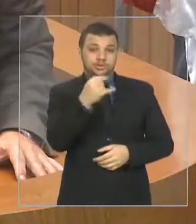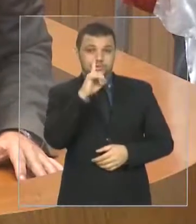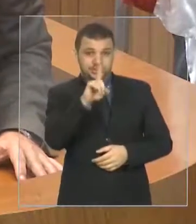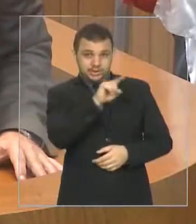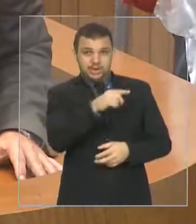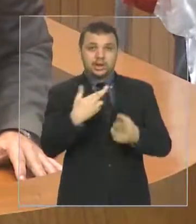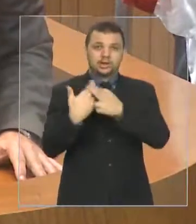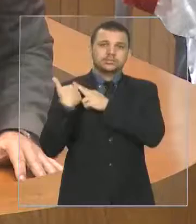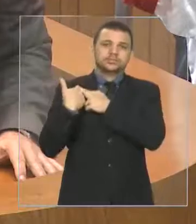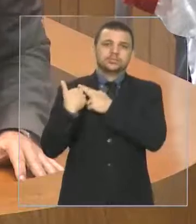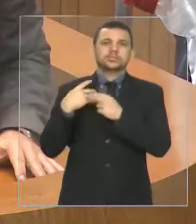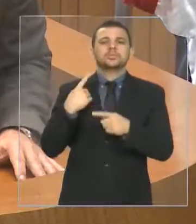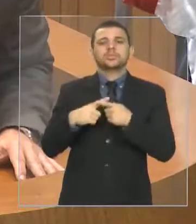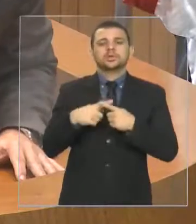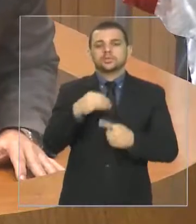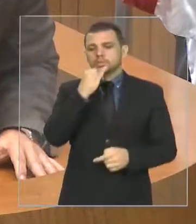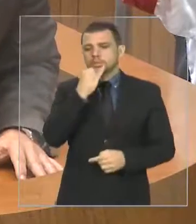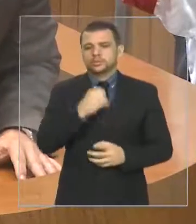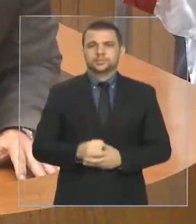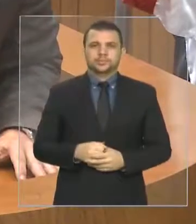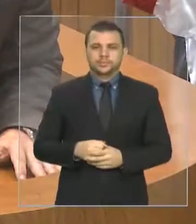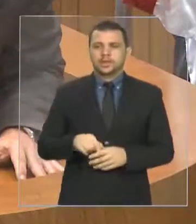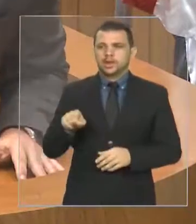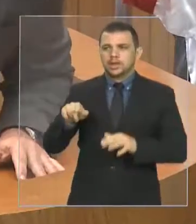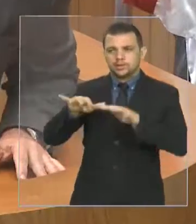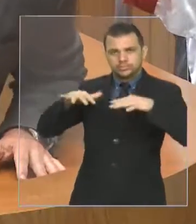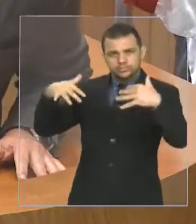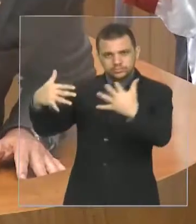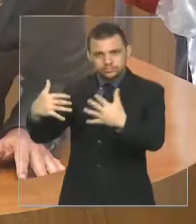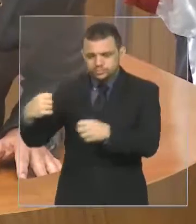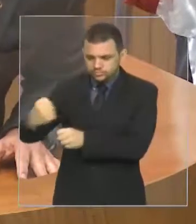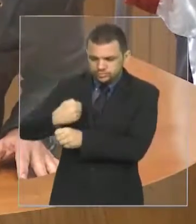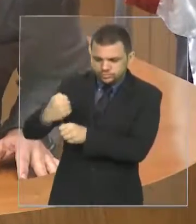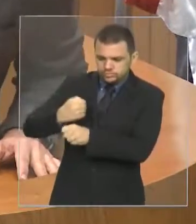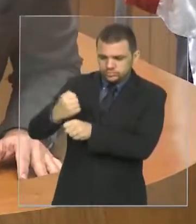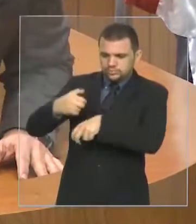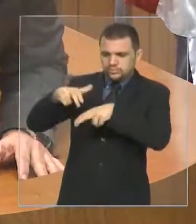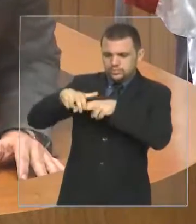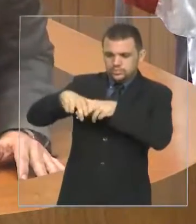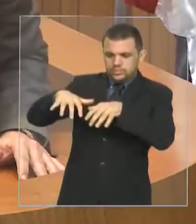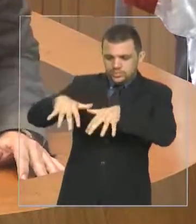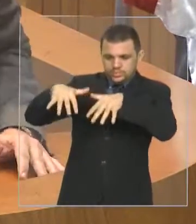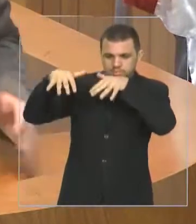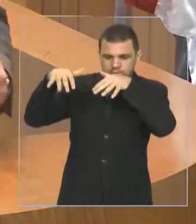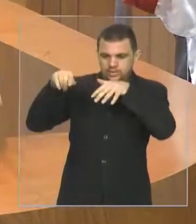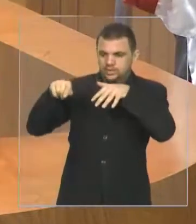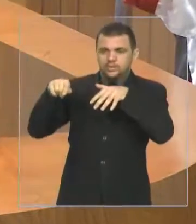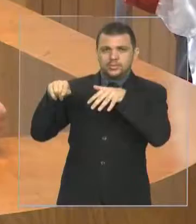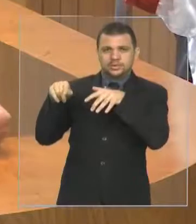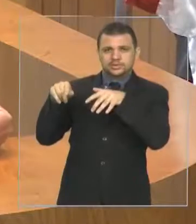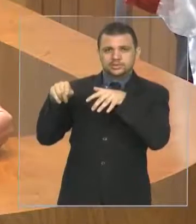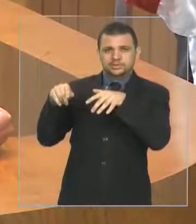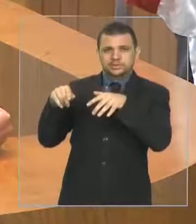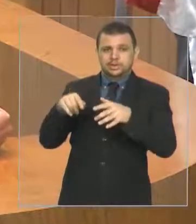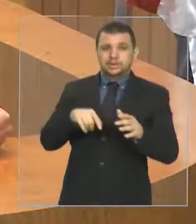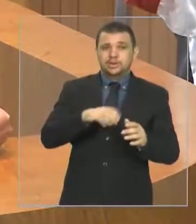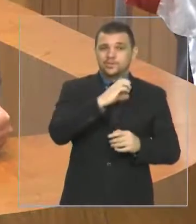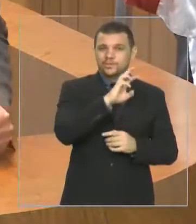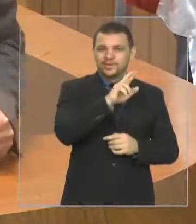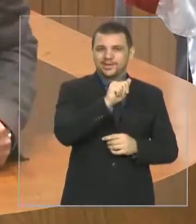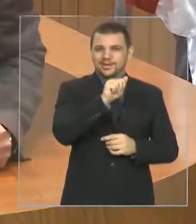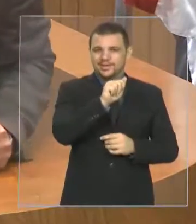arquibancada móvel que não tem o atestado técnico do CREA é, no mínimo,